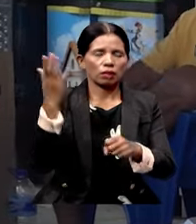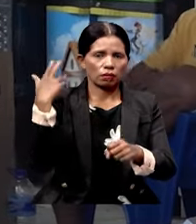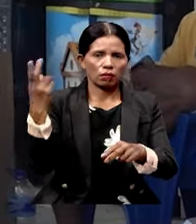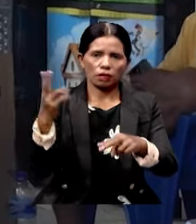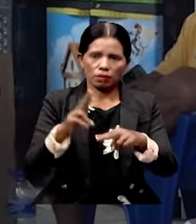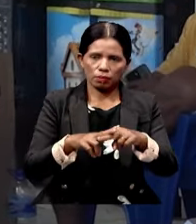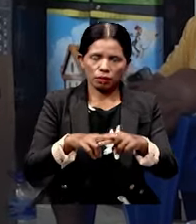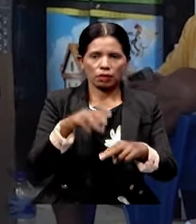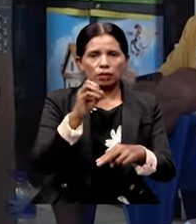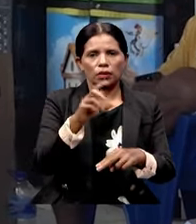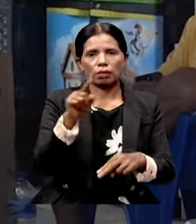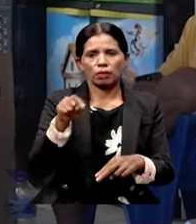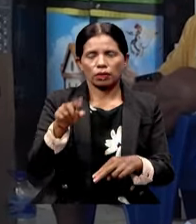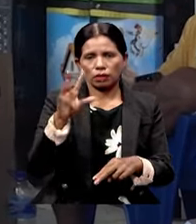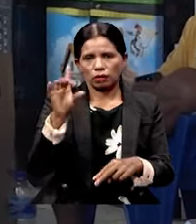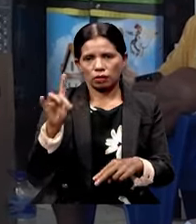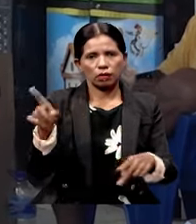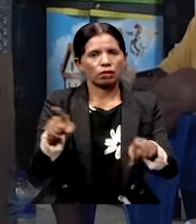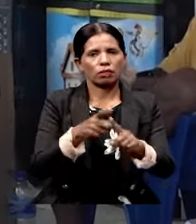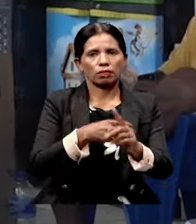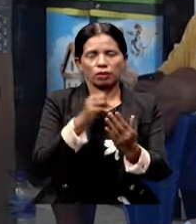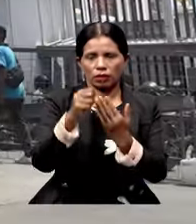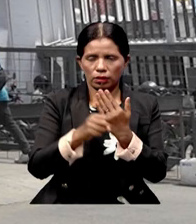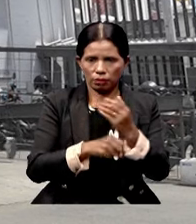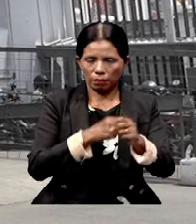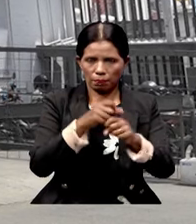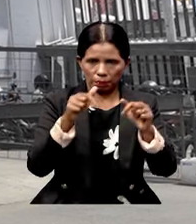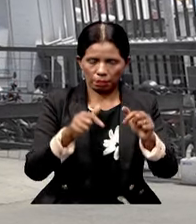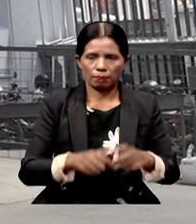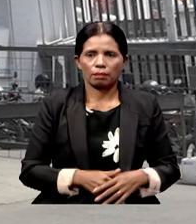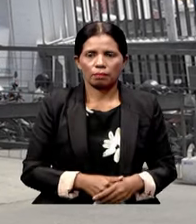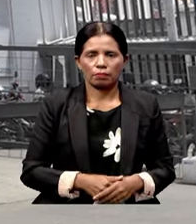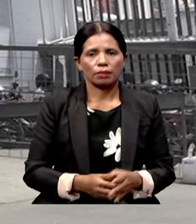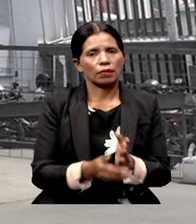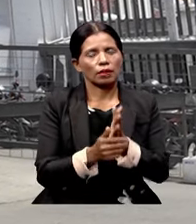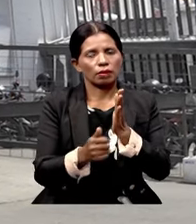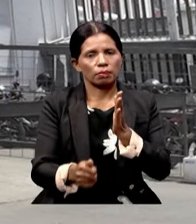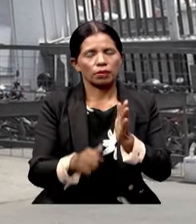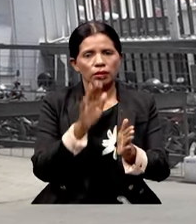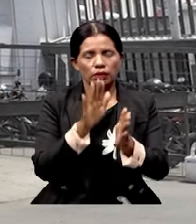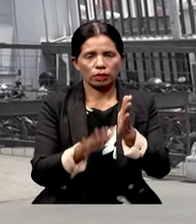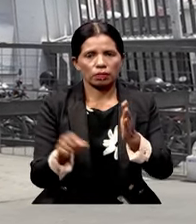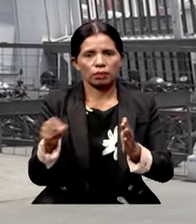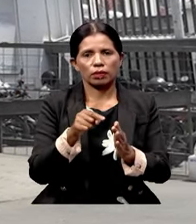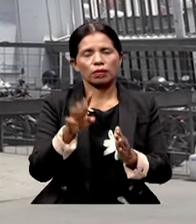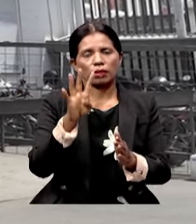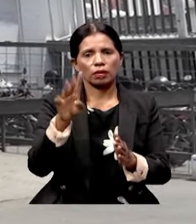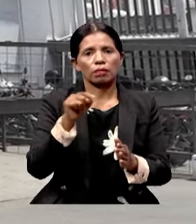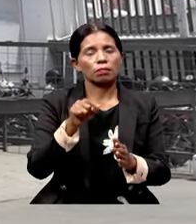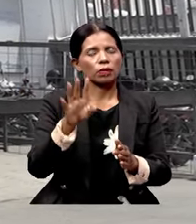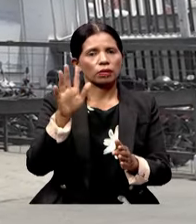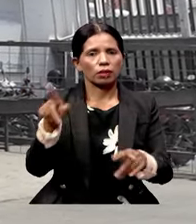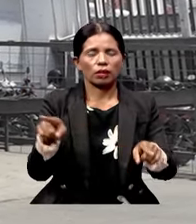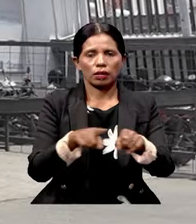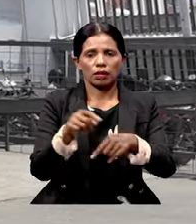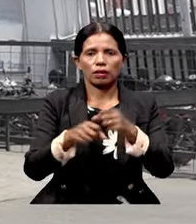porcento 0.8 compara ho fulan setembro tinang ne. Minasona folin tun porcento 7.8 compara ho